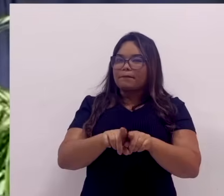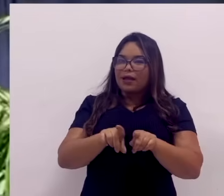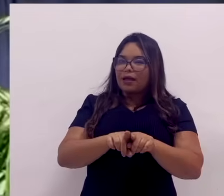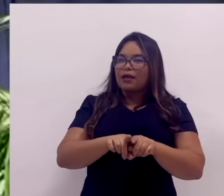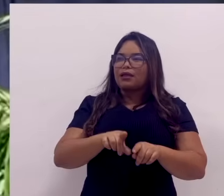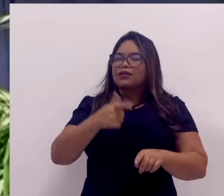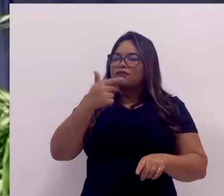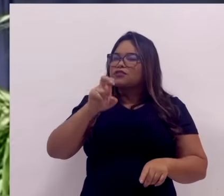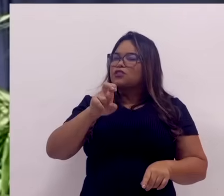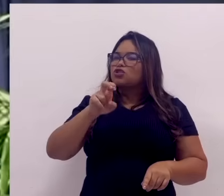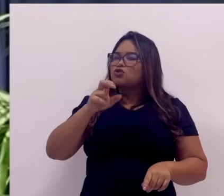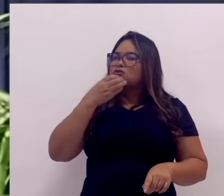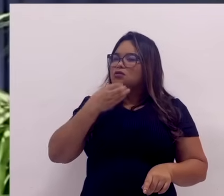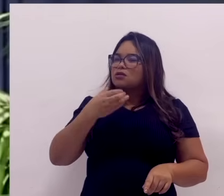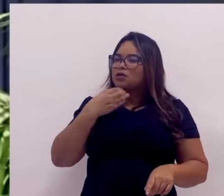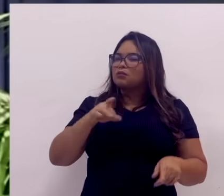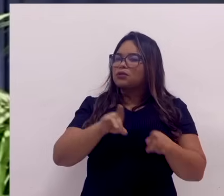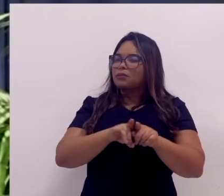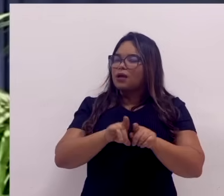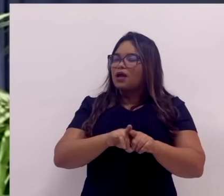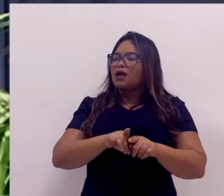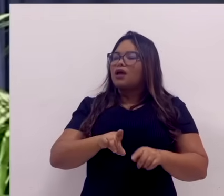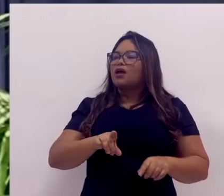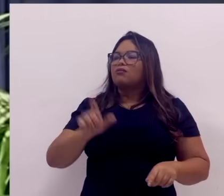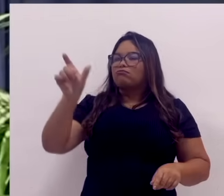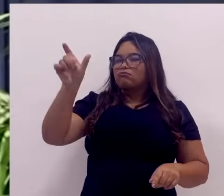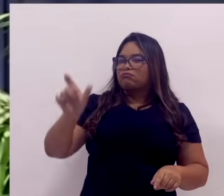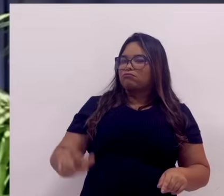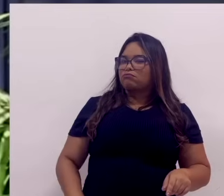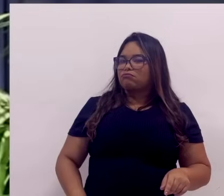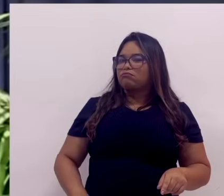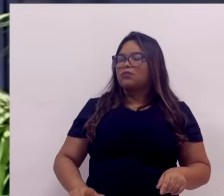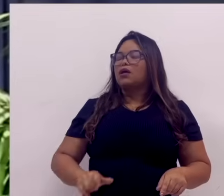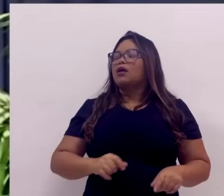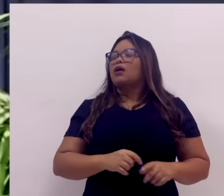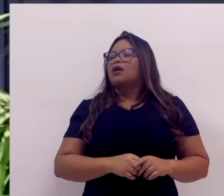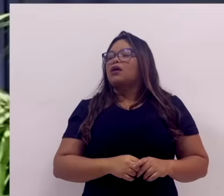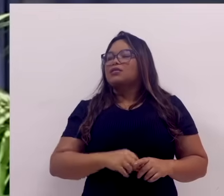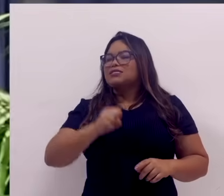de dezembro, num trenó. Se era Zeus, era puxado por um bode.